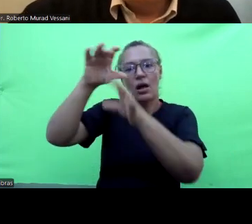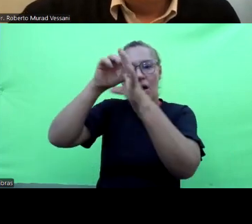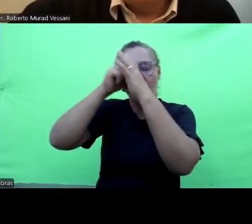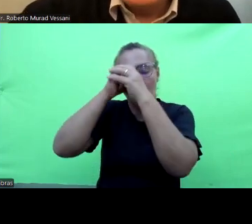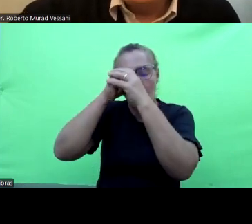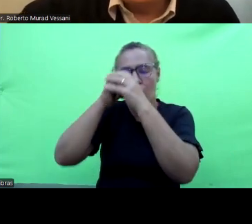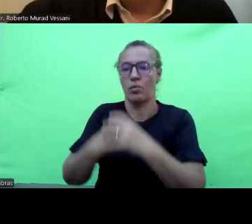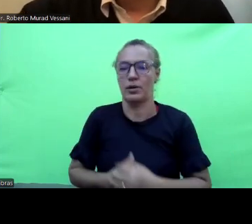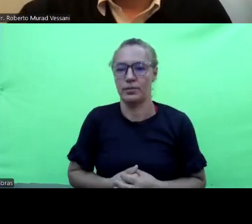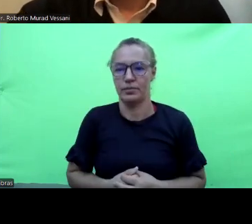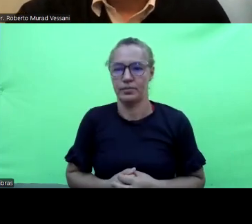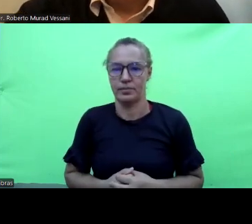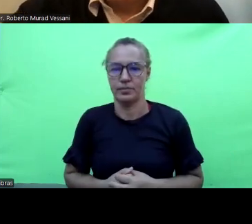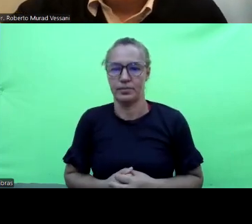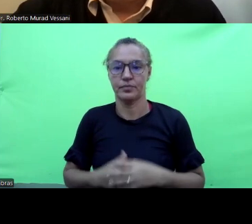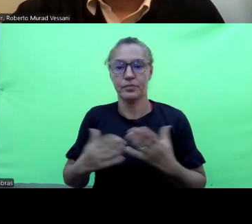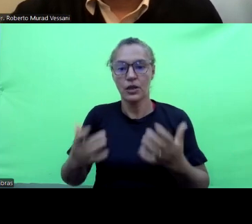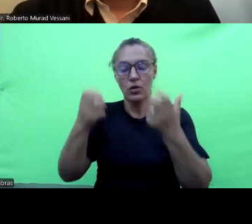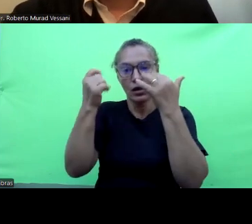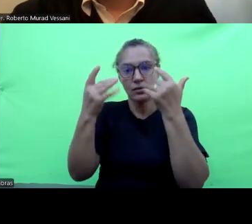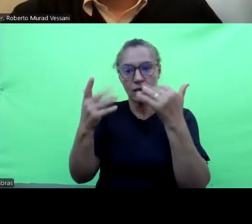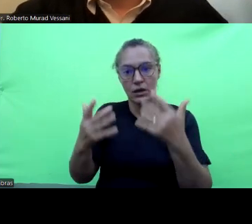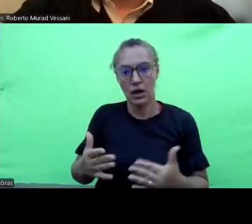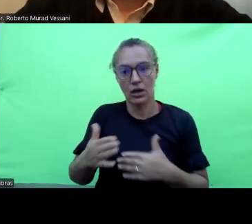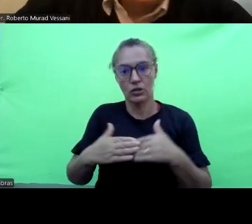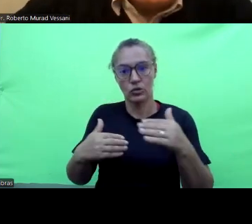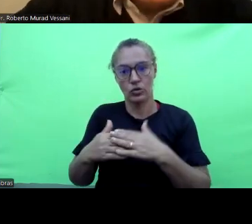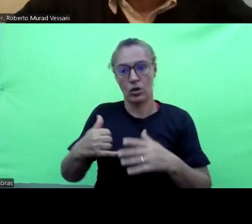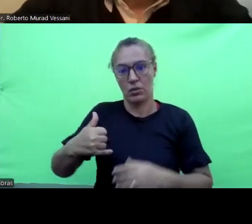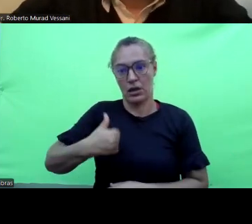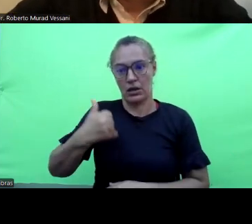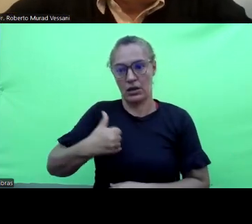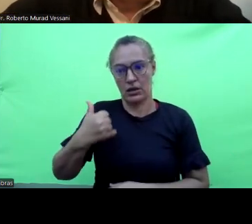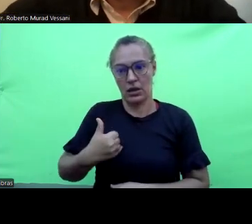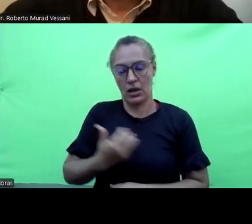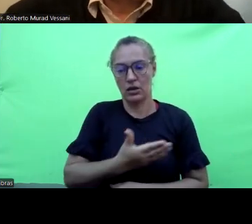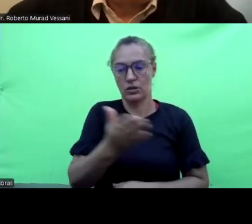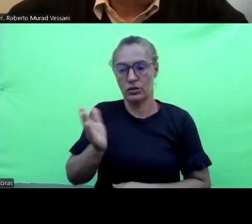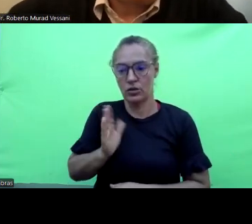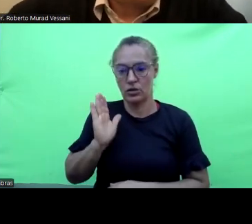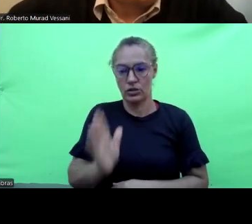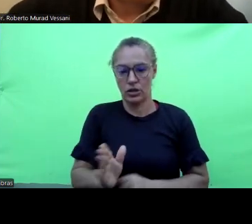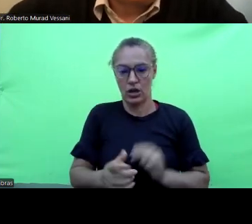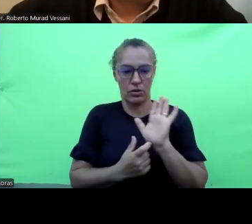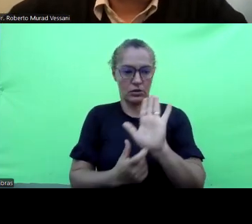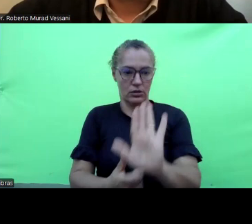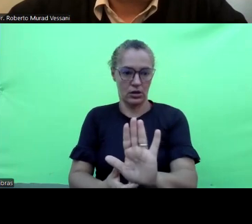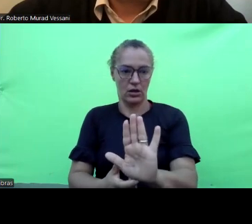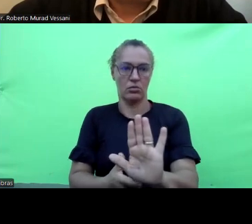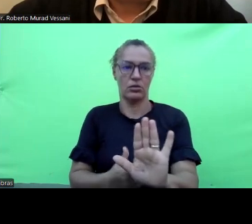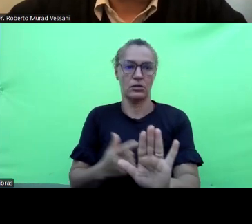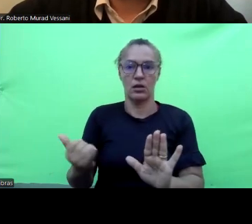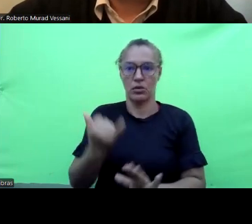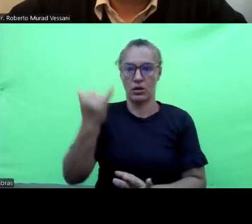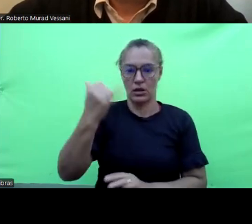E falando aqui um pouco da faixa etária, né? A gente já destacou aí a questão da idade, aqui é para mostrar para vocês